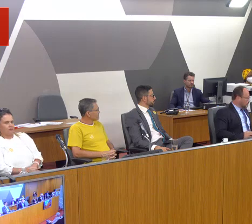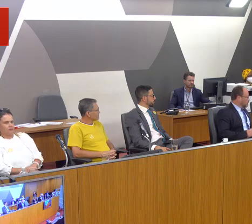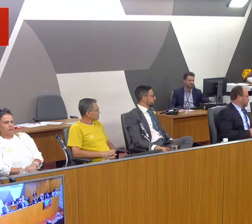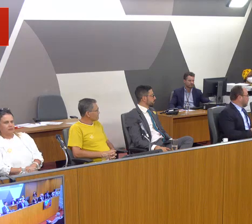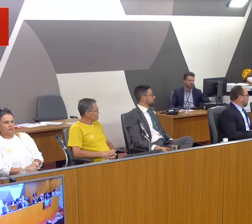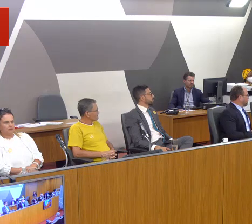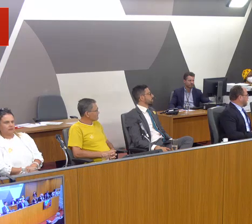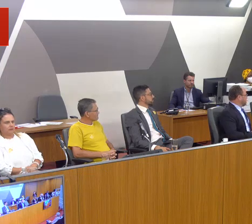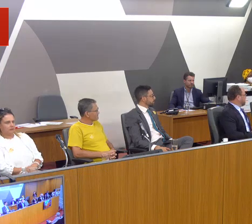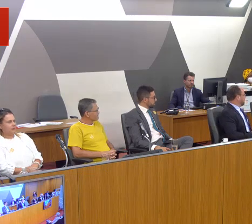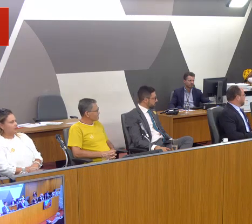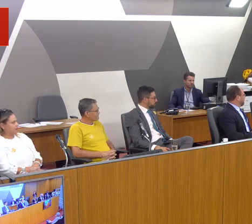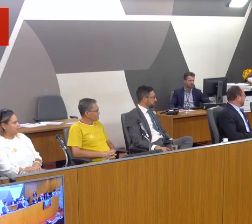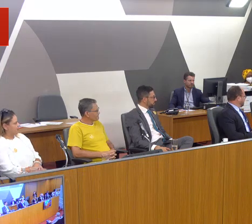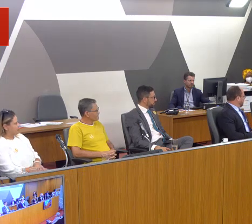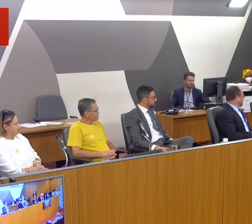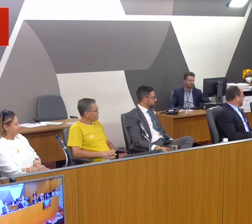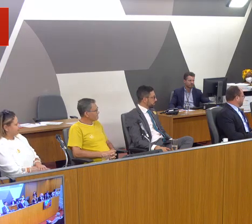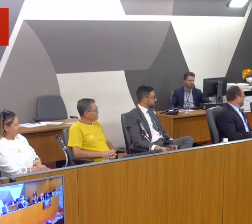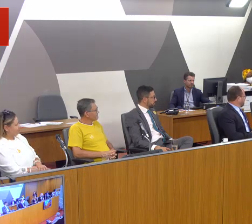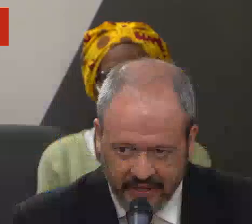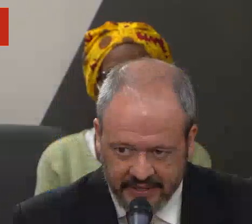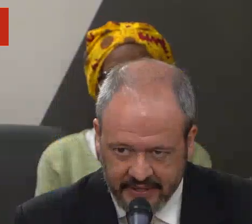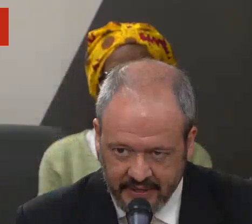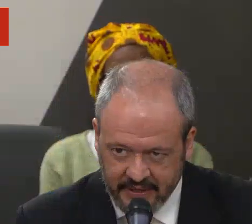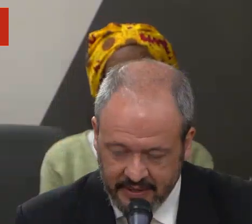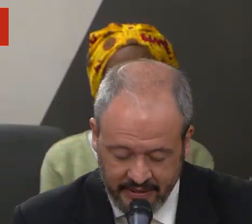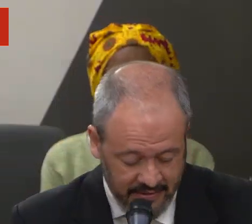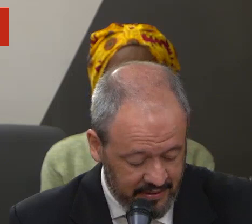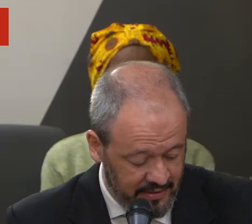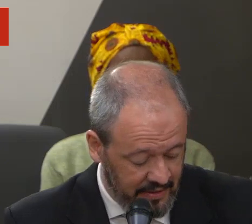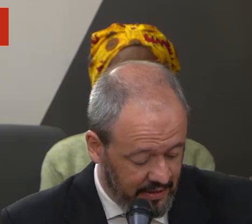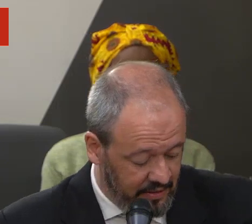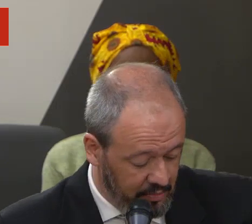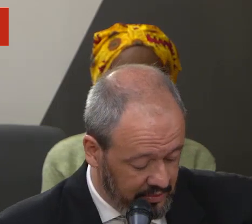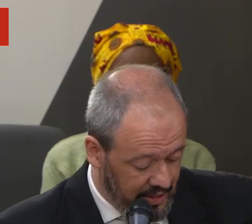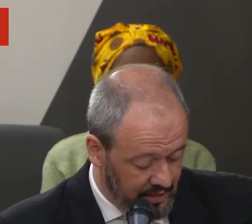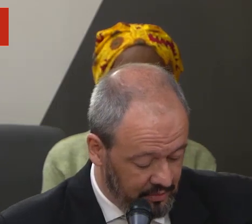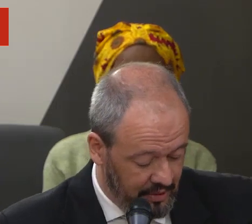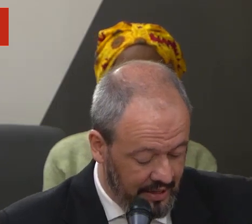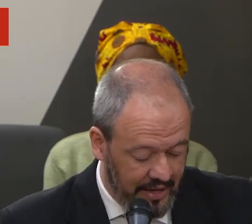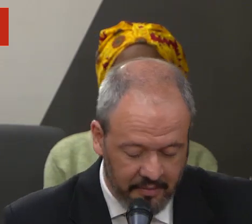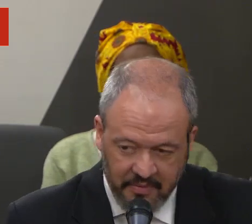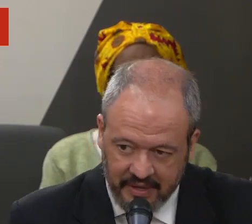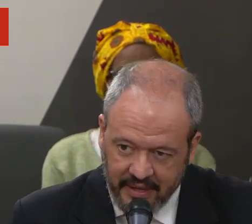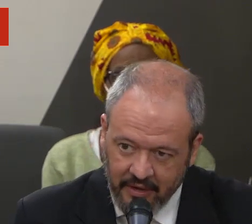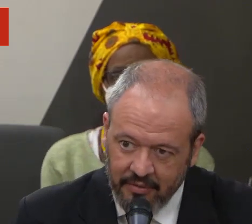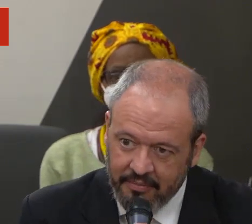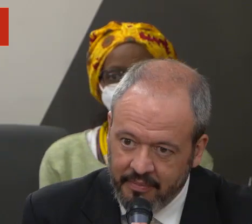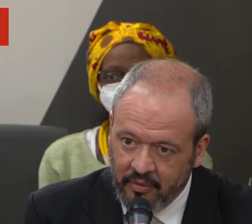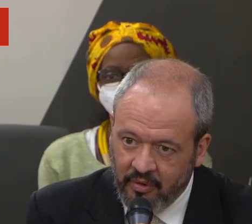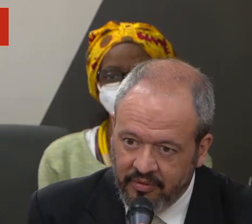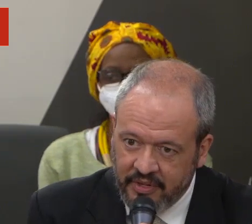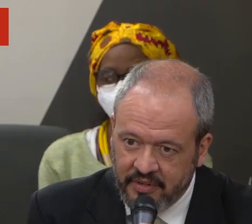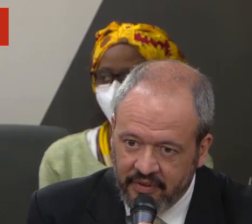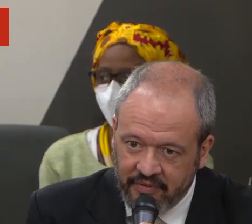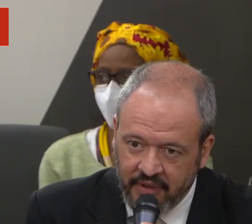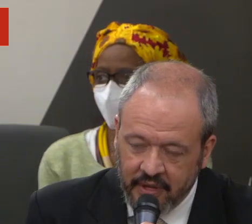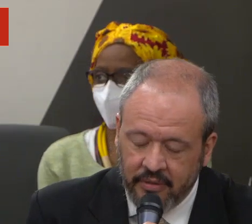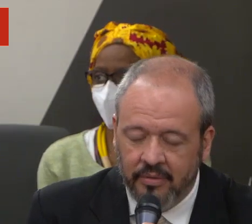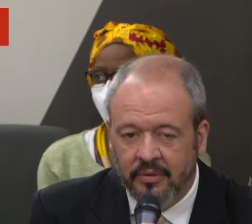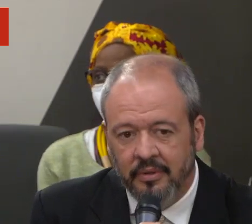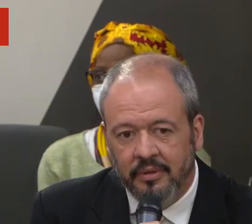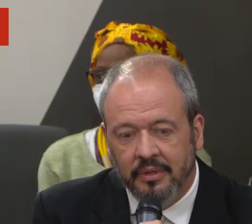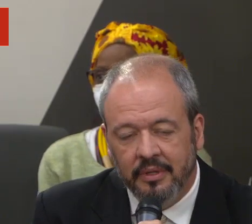Boa tarde Boa tarde inicialmente Quero agradecer ao Deputado lelek Pimentel pelo convite